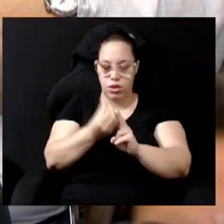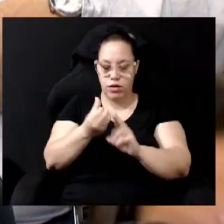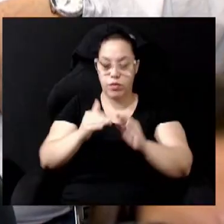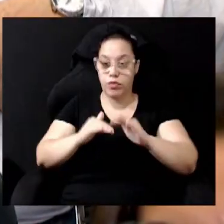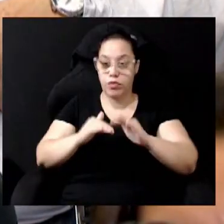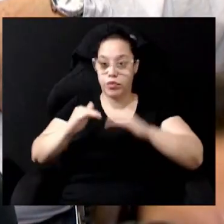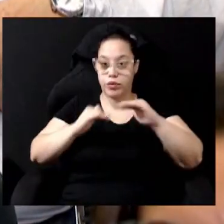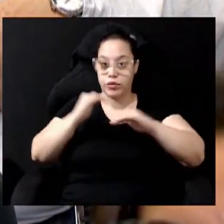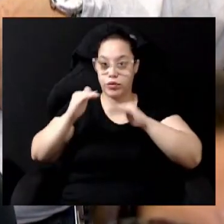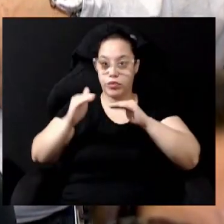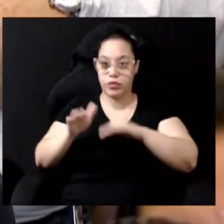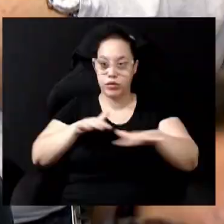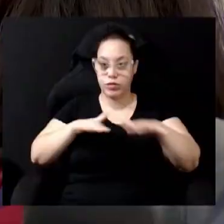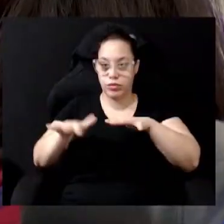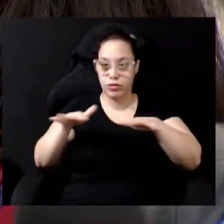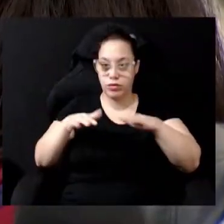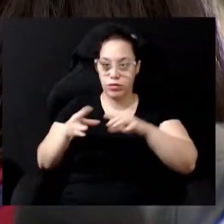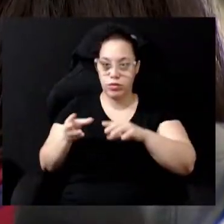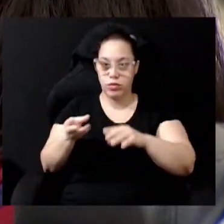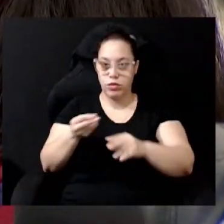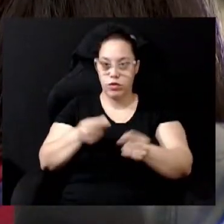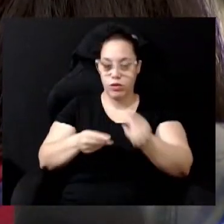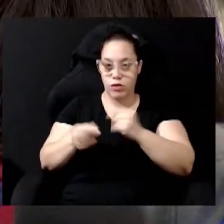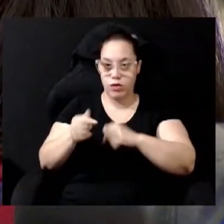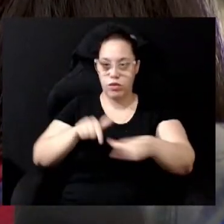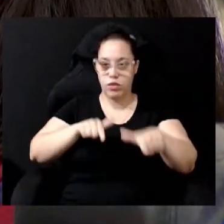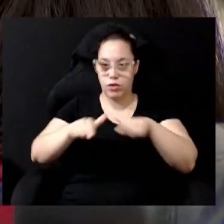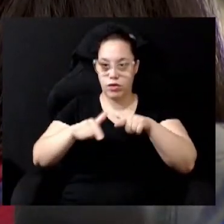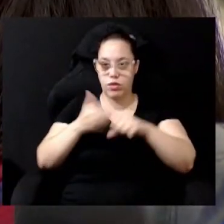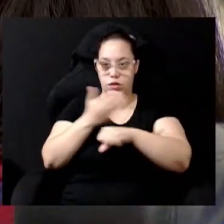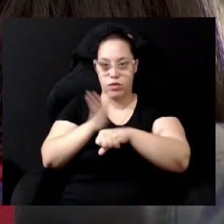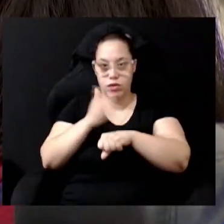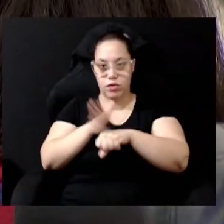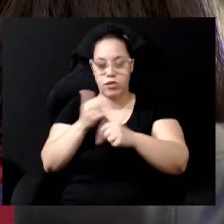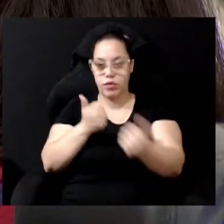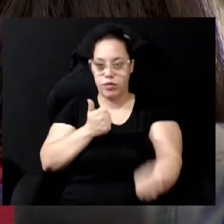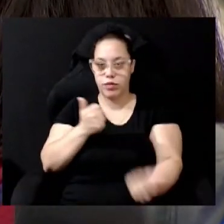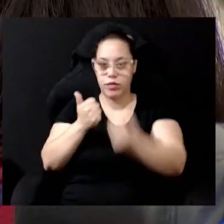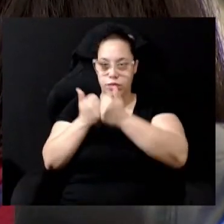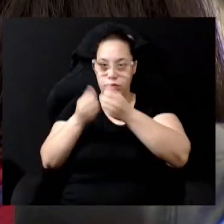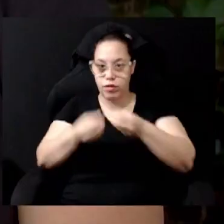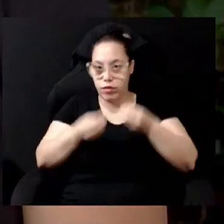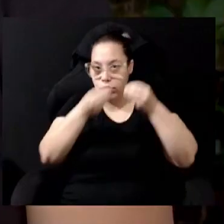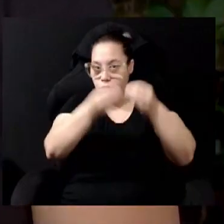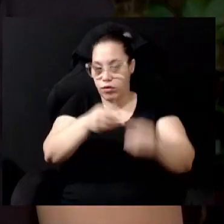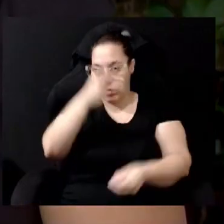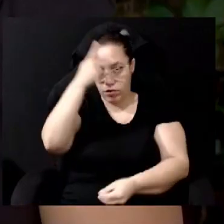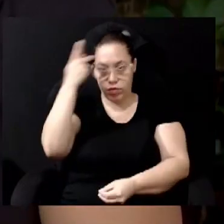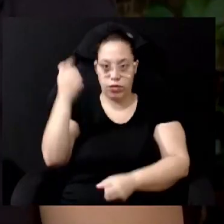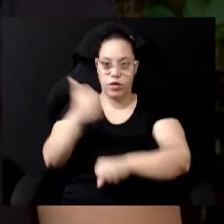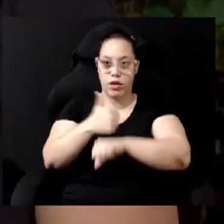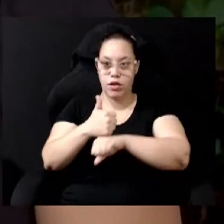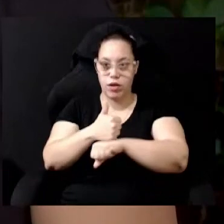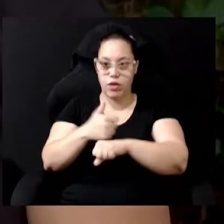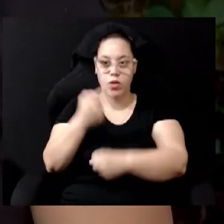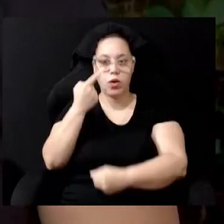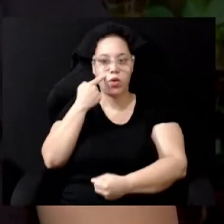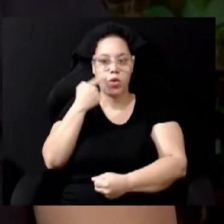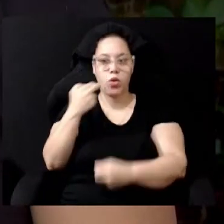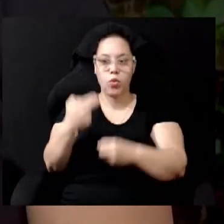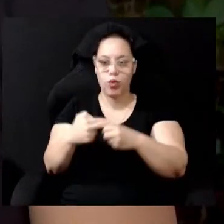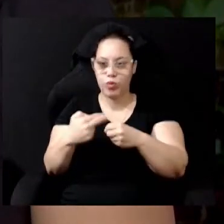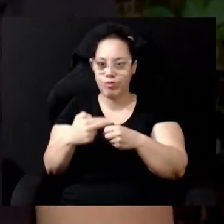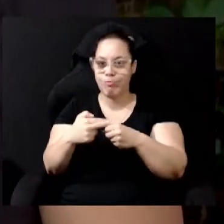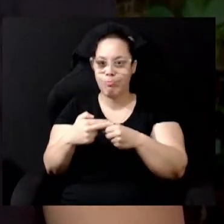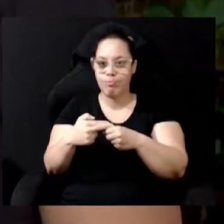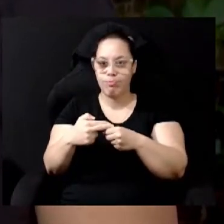econômica através do emprego, preparando, apoiando e colocando as pessoas em carreiras. Olha, a Unicamp foi,